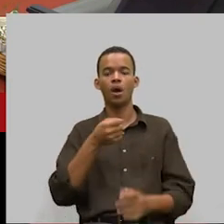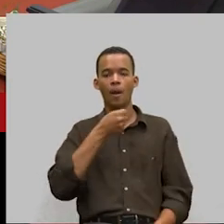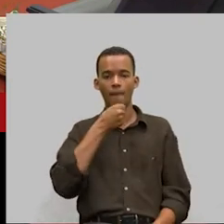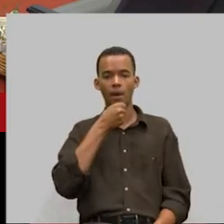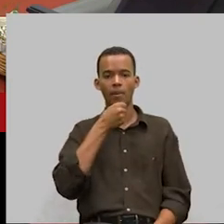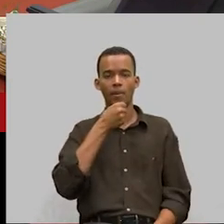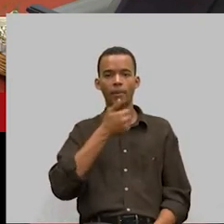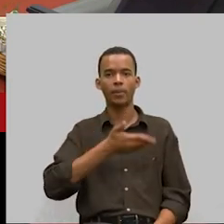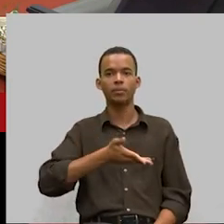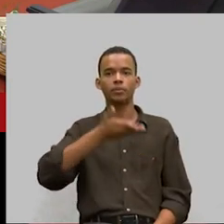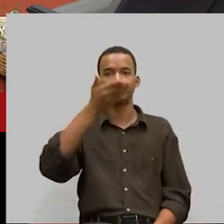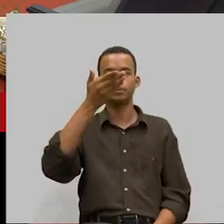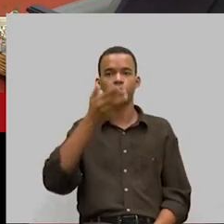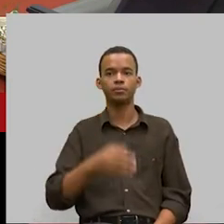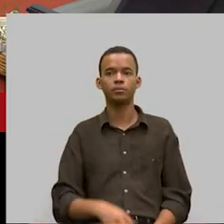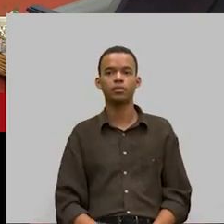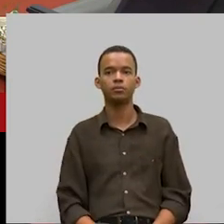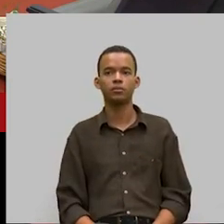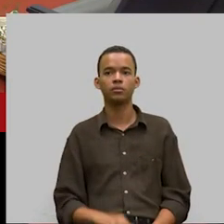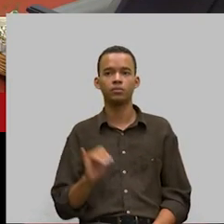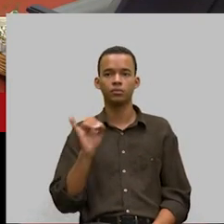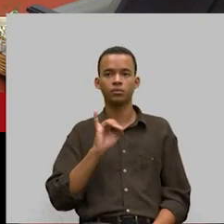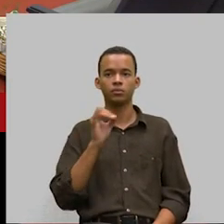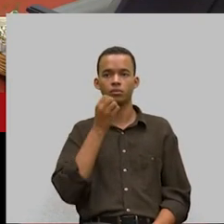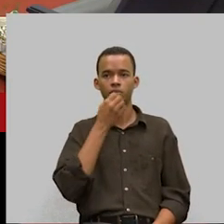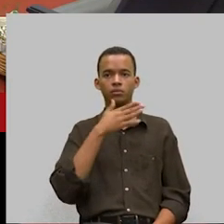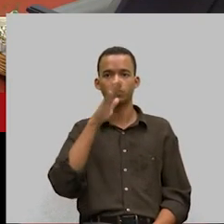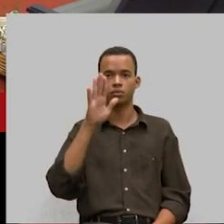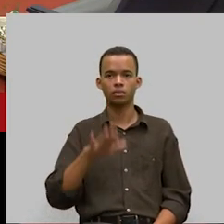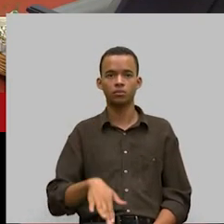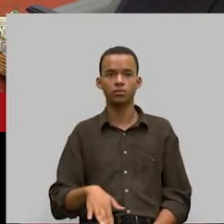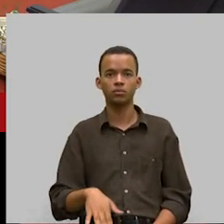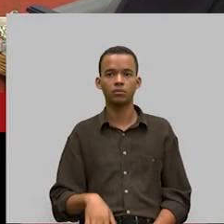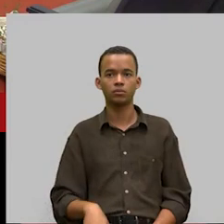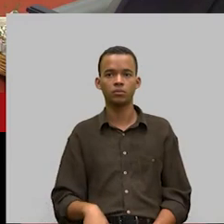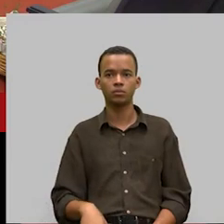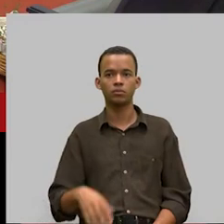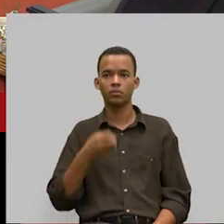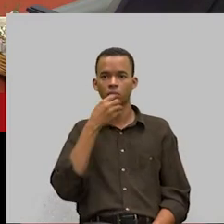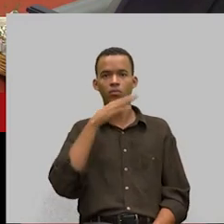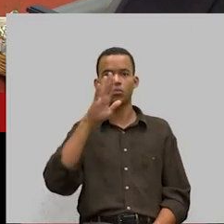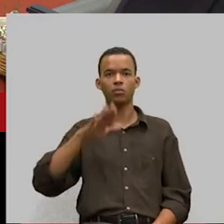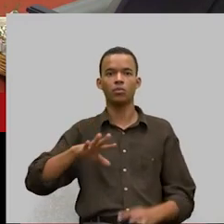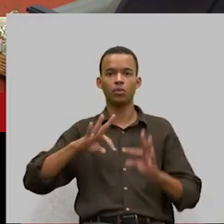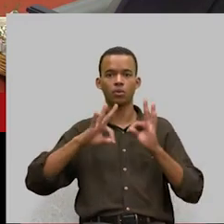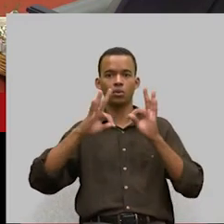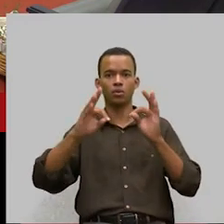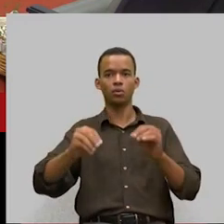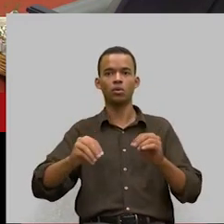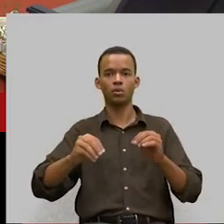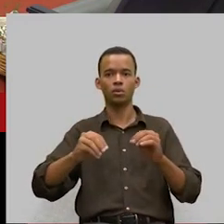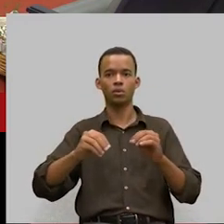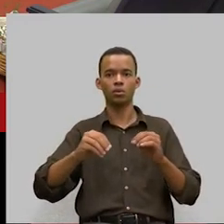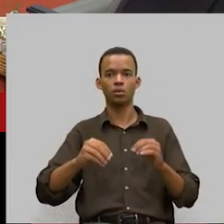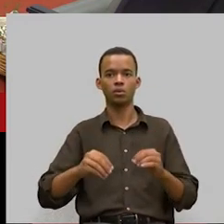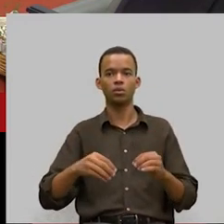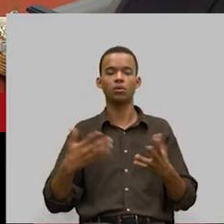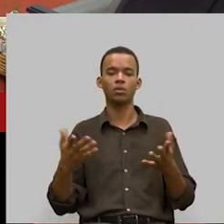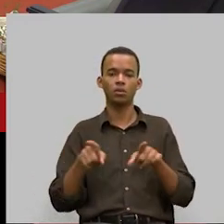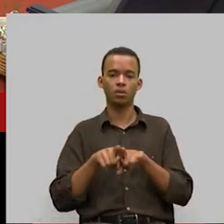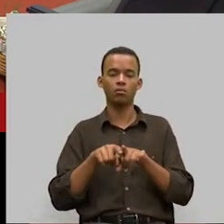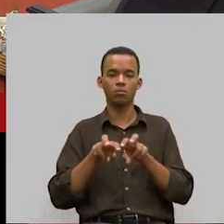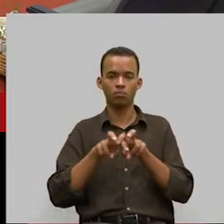gentileza Oi Vitória Boa tarde e boa tarde a todo mundo a todos e todas ao pessoal da